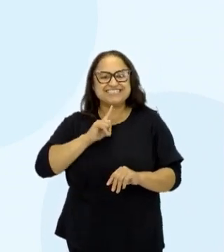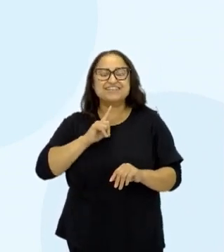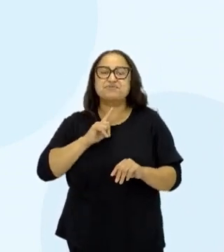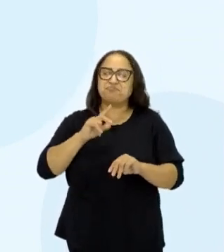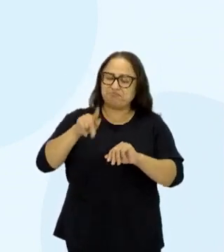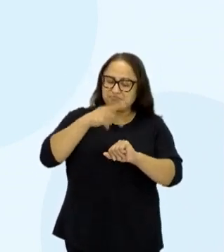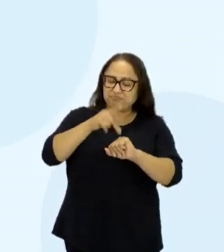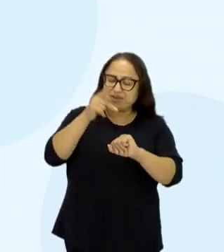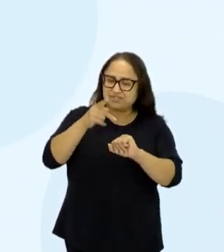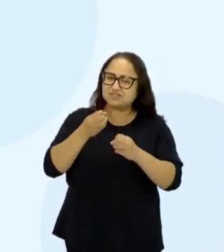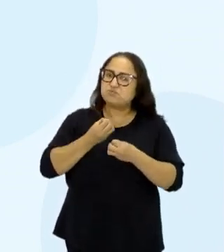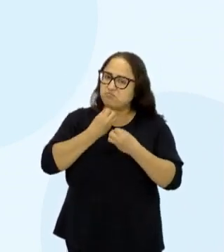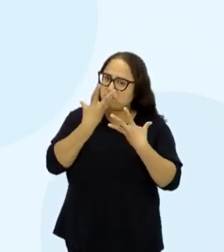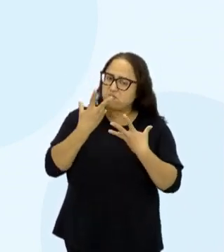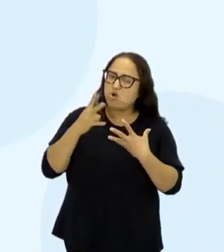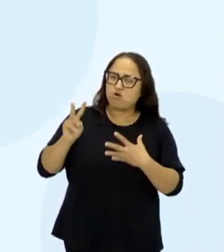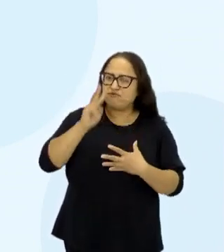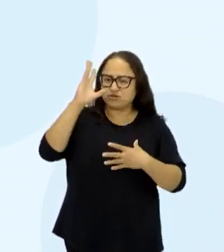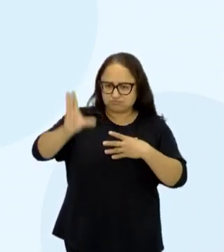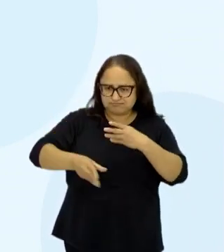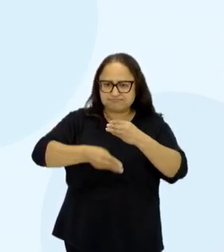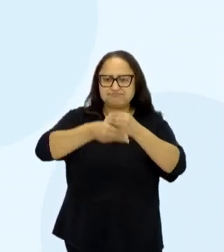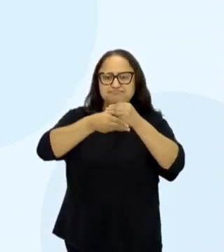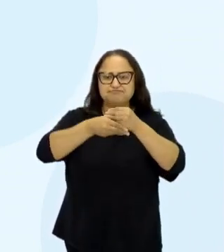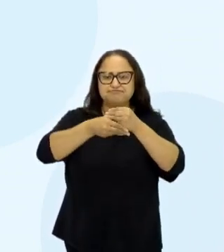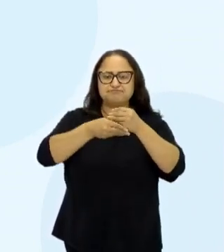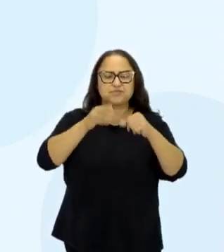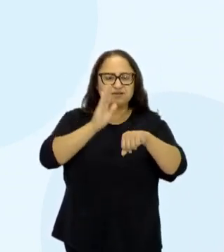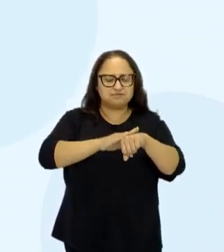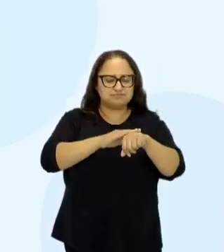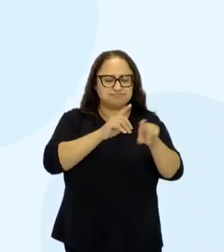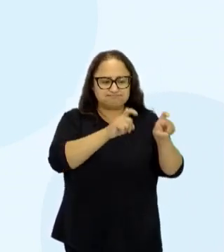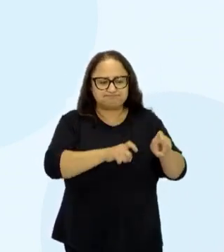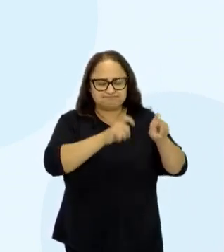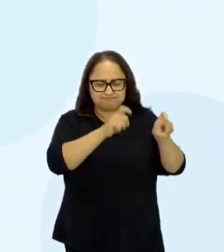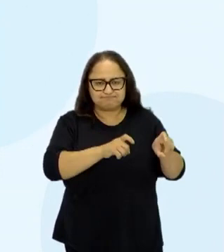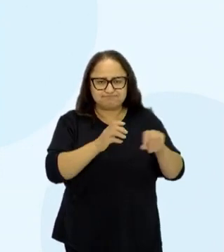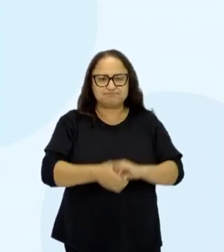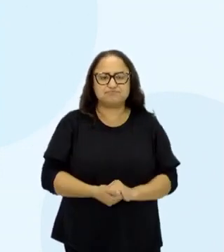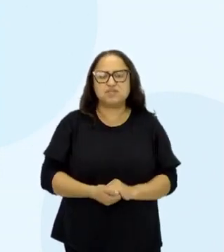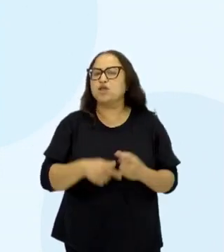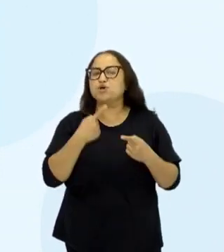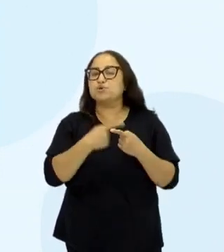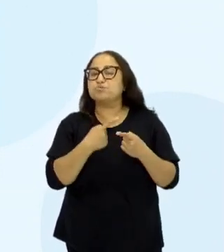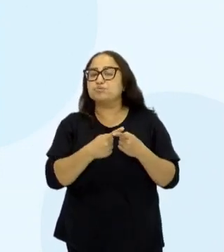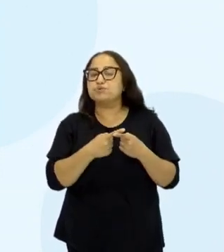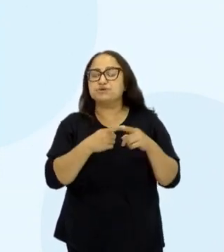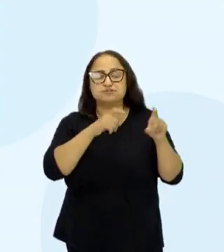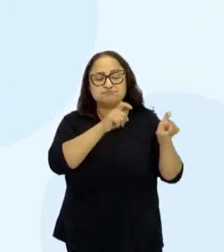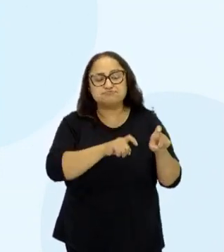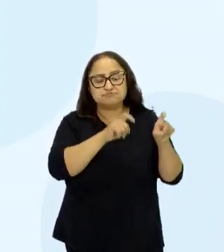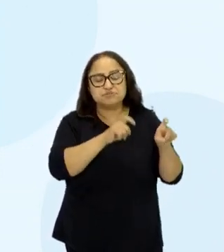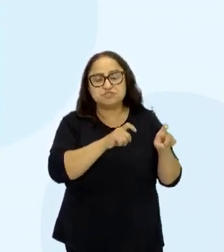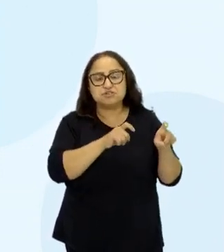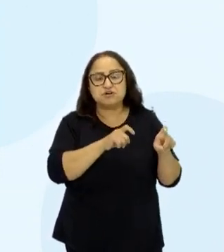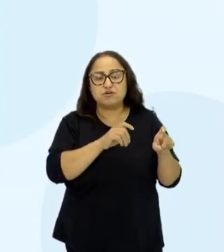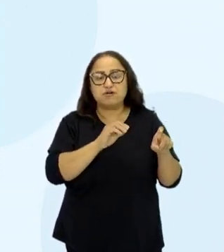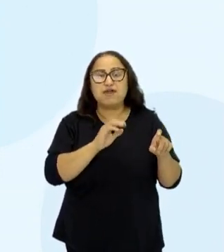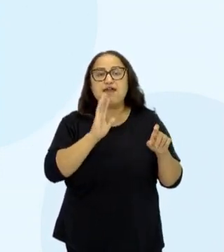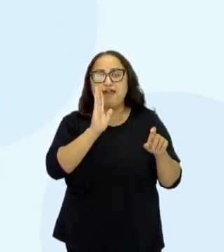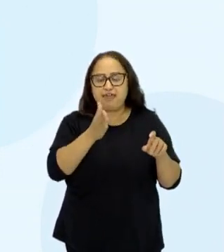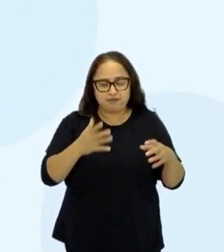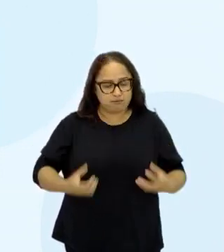têm, né, um valor agregado na sua produção agrícola muito valorizado, porque essa produção, além de ser para o